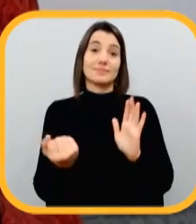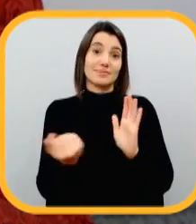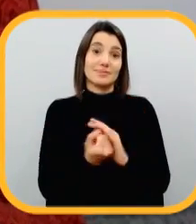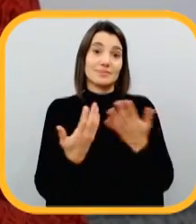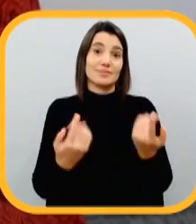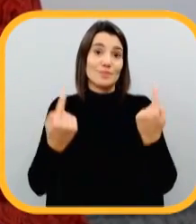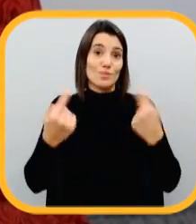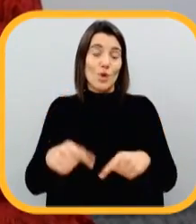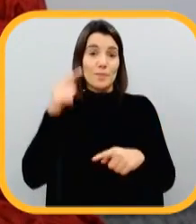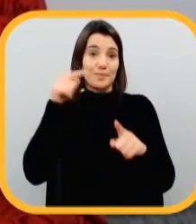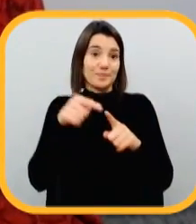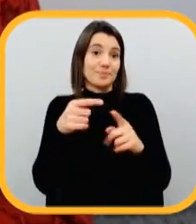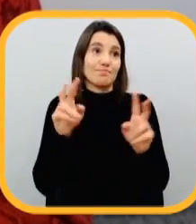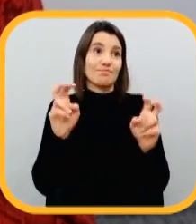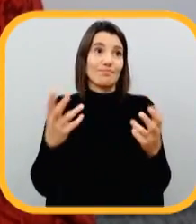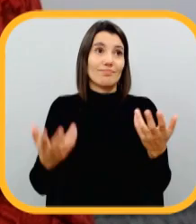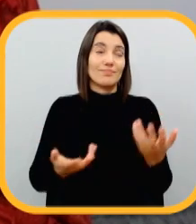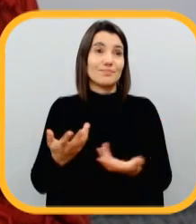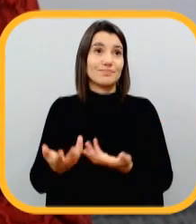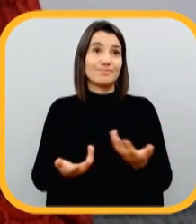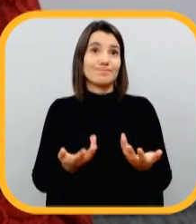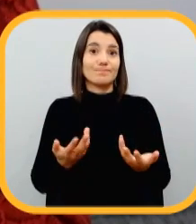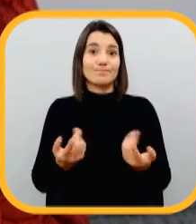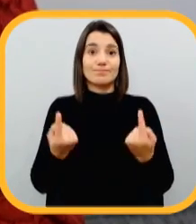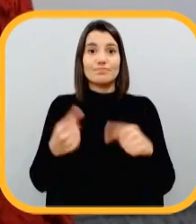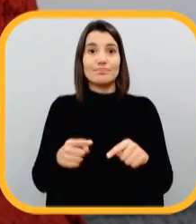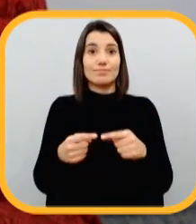deixaram de servir apenas para